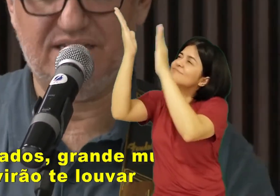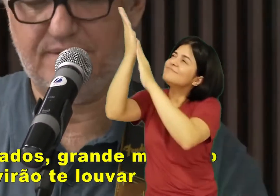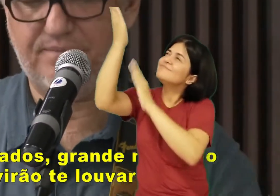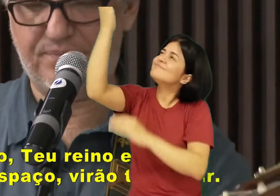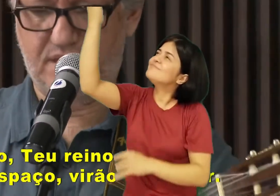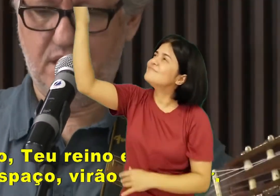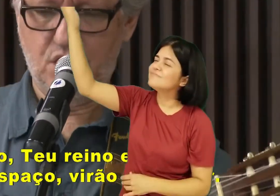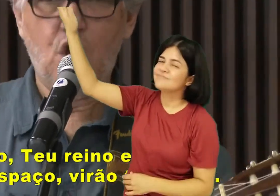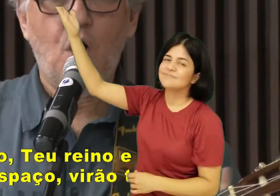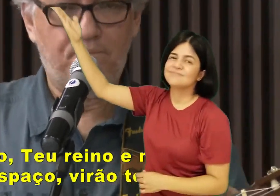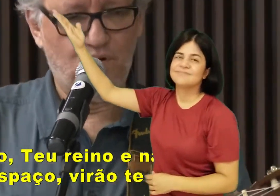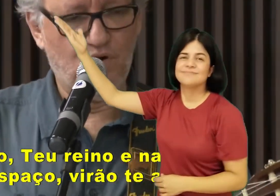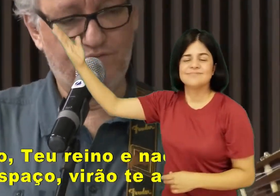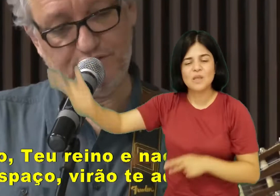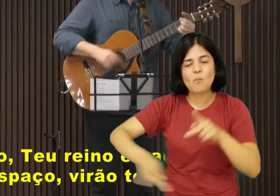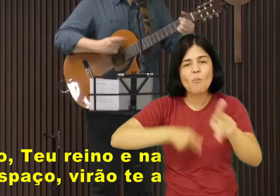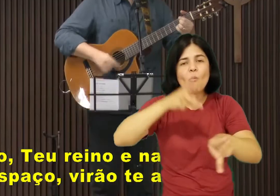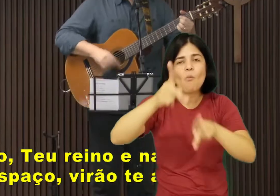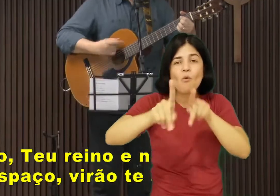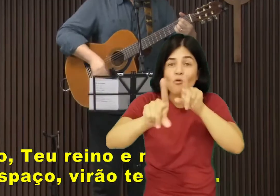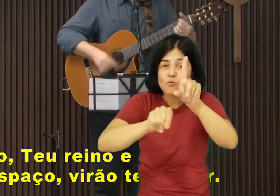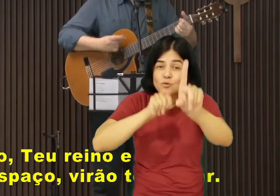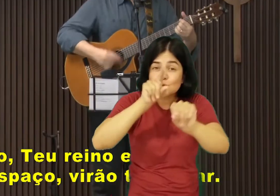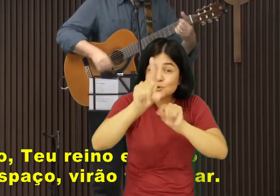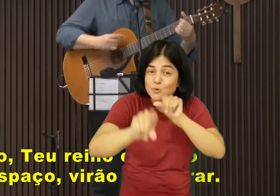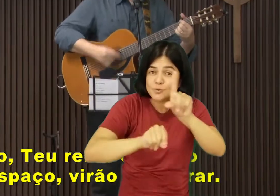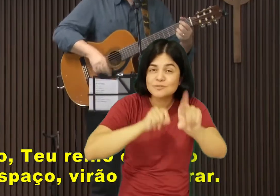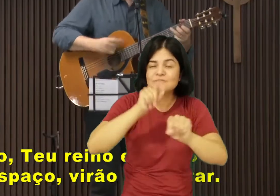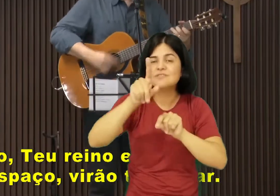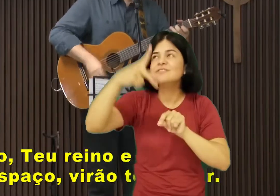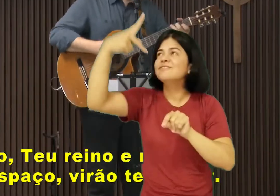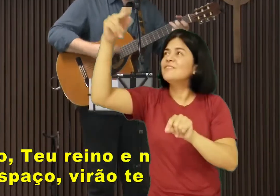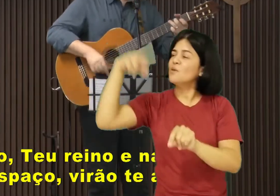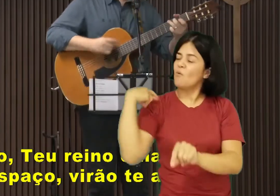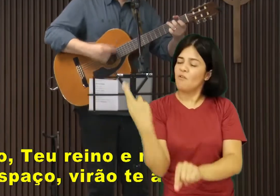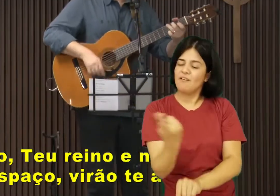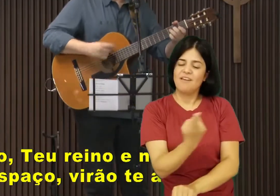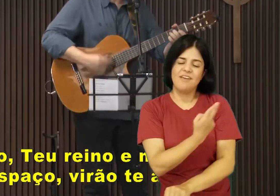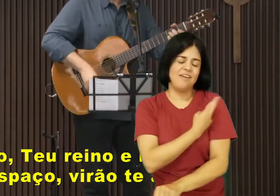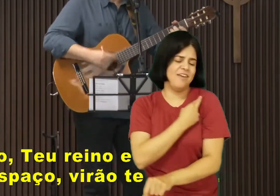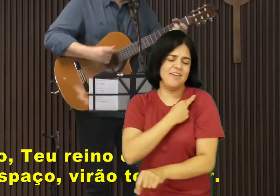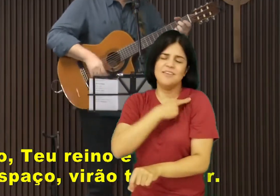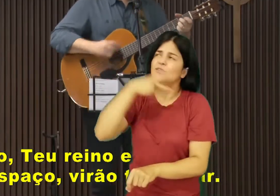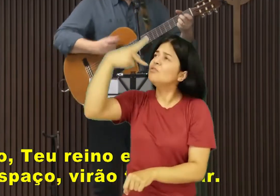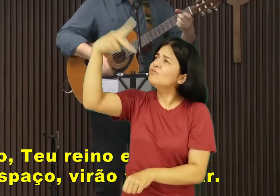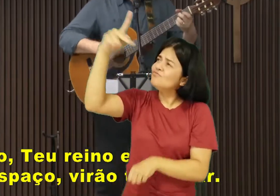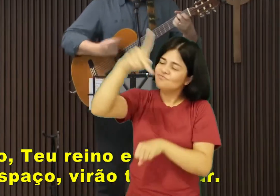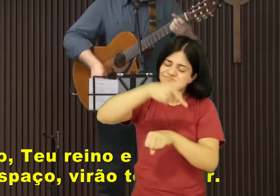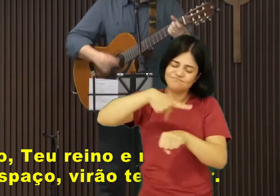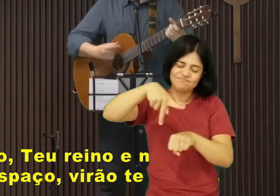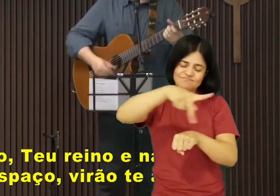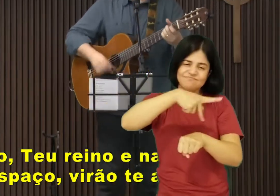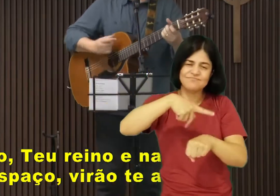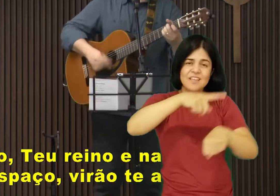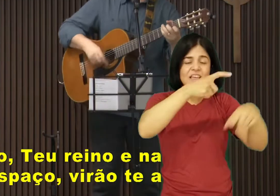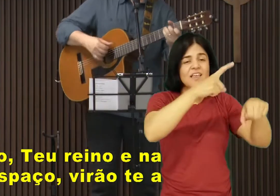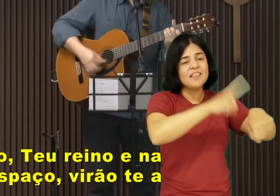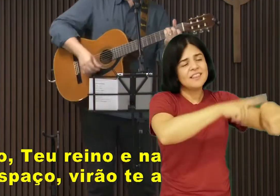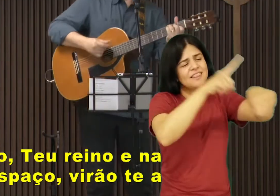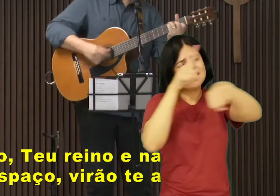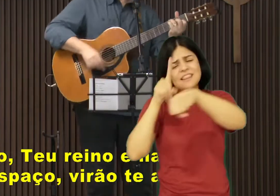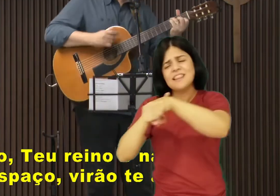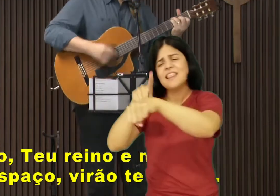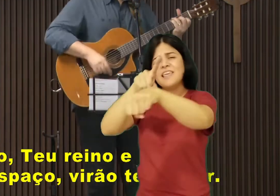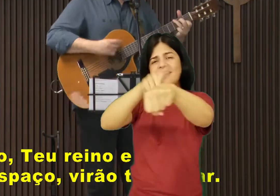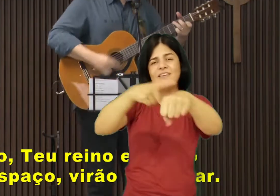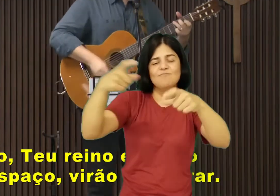louvar. Povo escolhido, teu reino e nação, no tempo e no